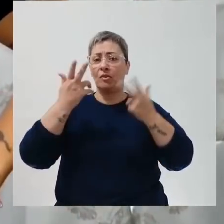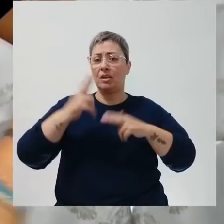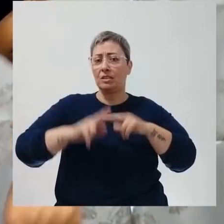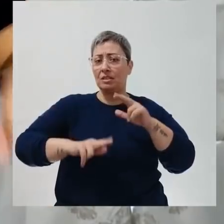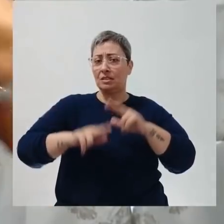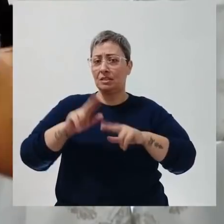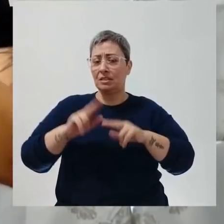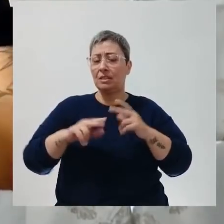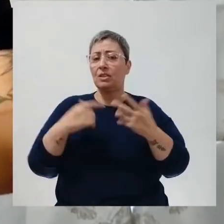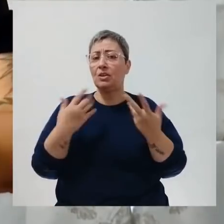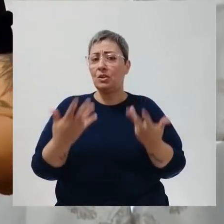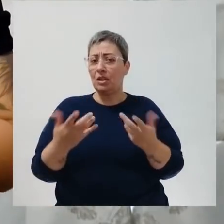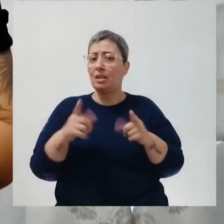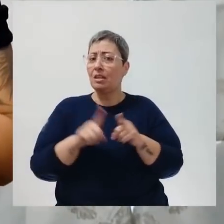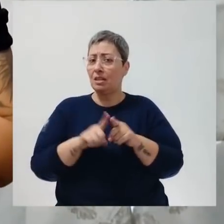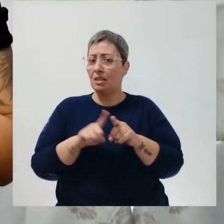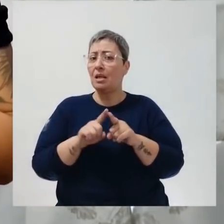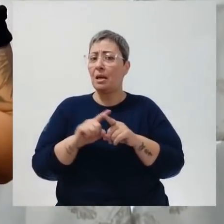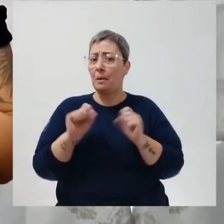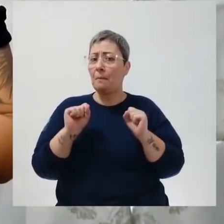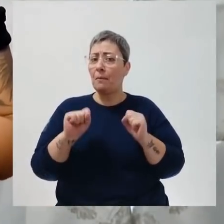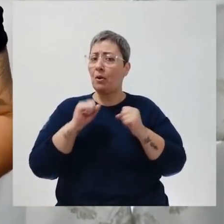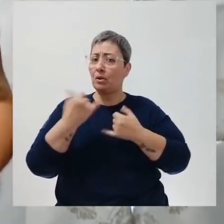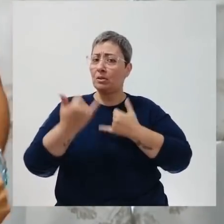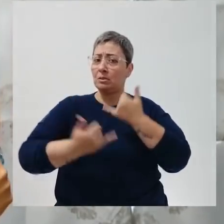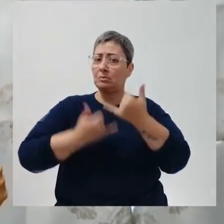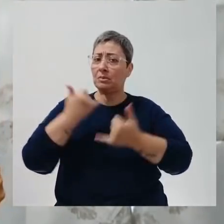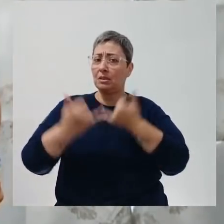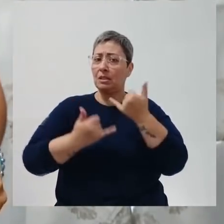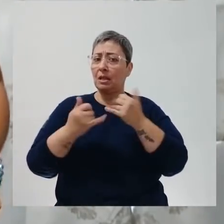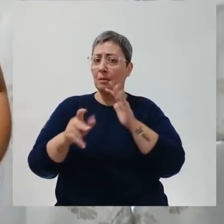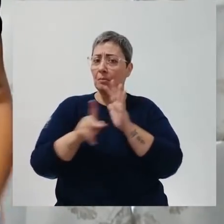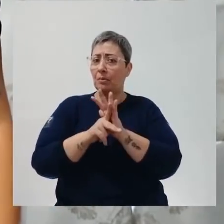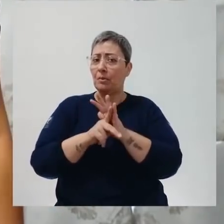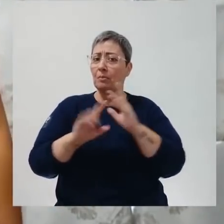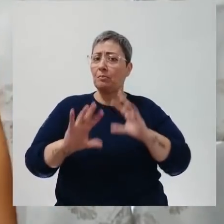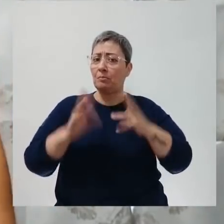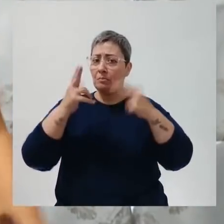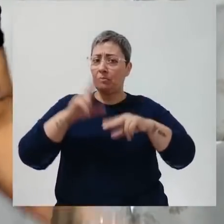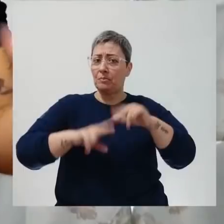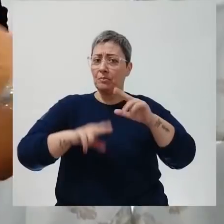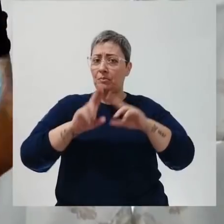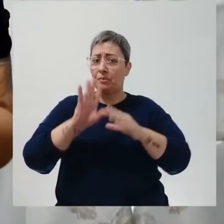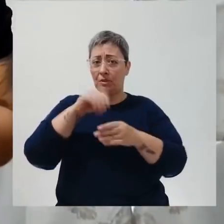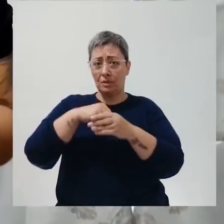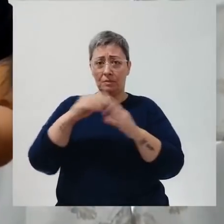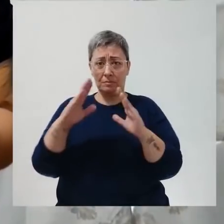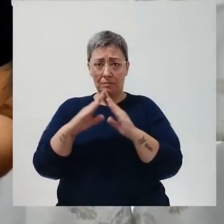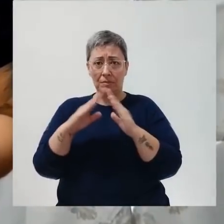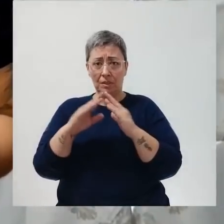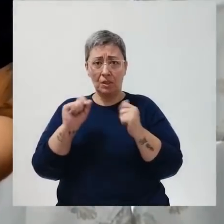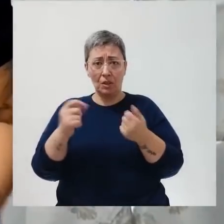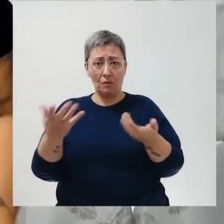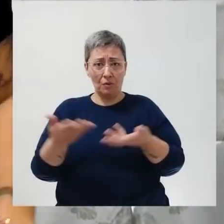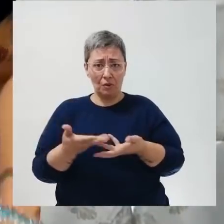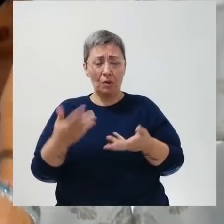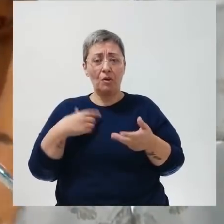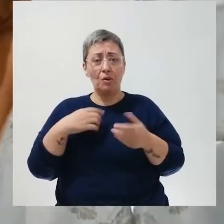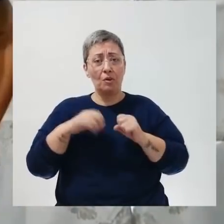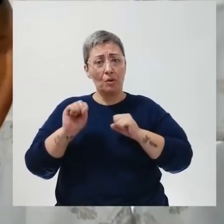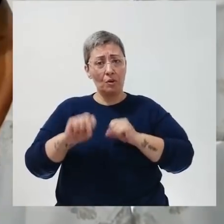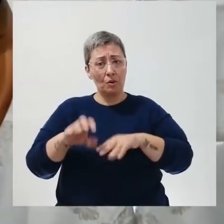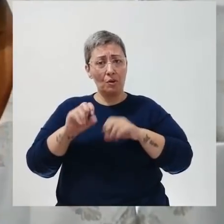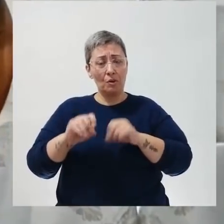E também você pode fazer brincadeiras de arraiar aí na sua casa. Eu vou estar aqui